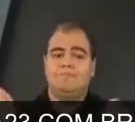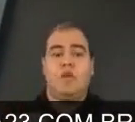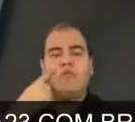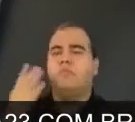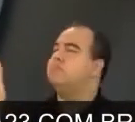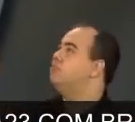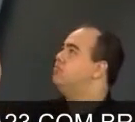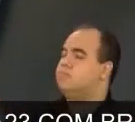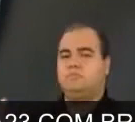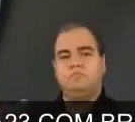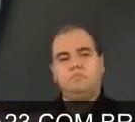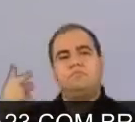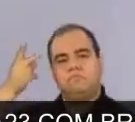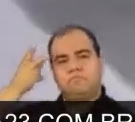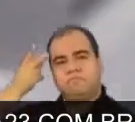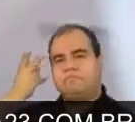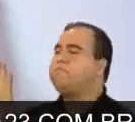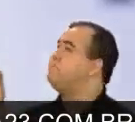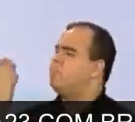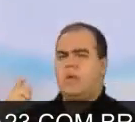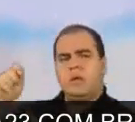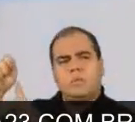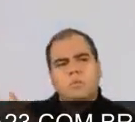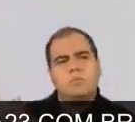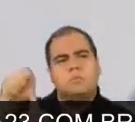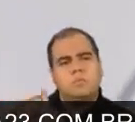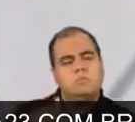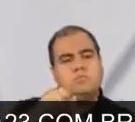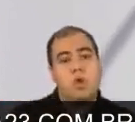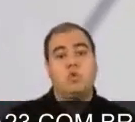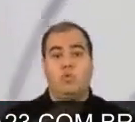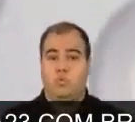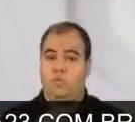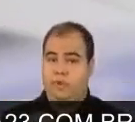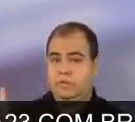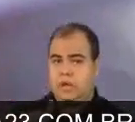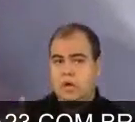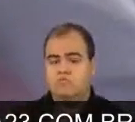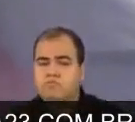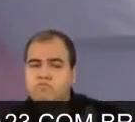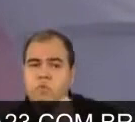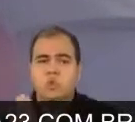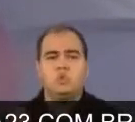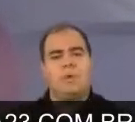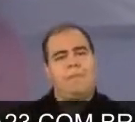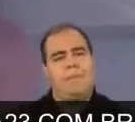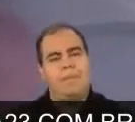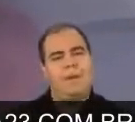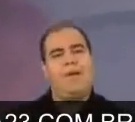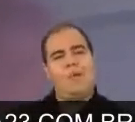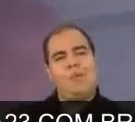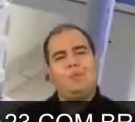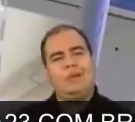disponíveis na cidade de São Paulo a cada mês cerca de 90 litros são os bebês internados na unidade